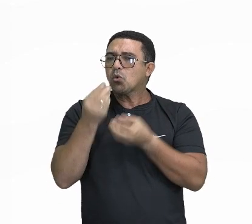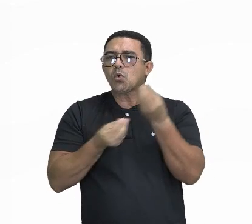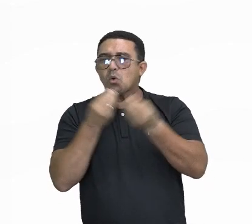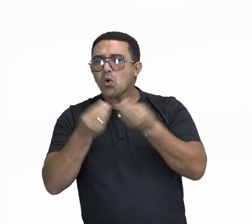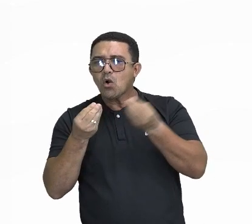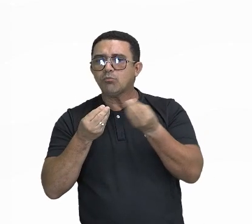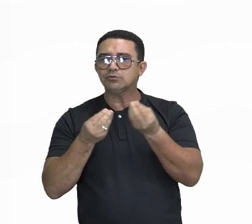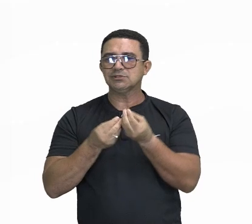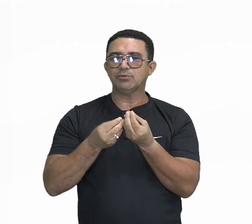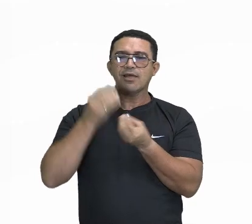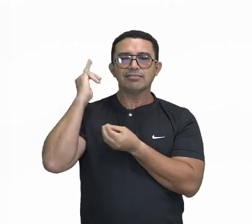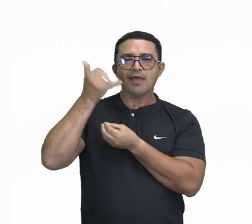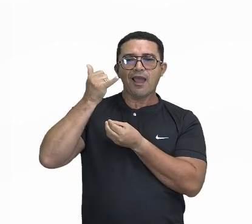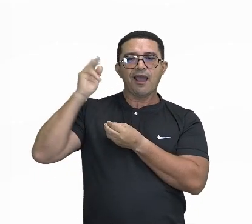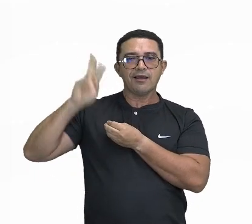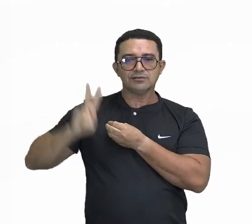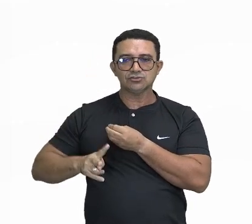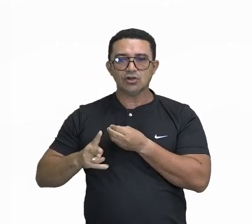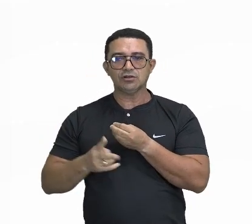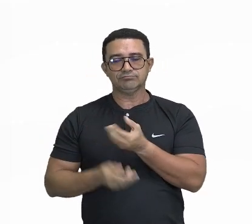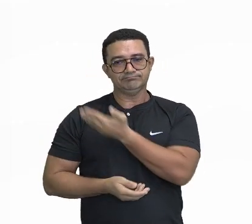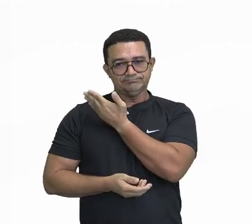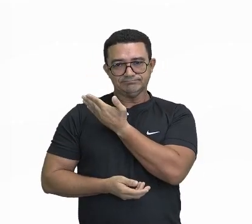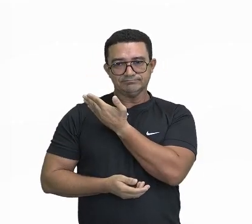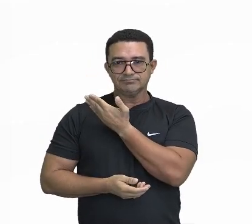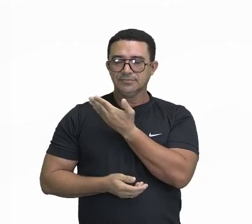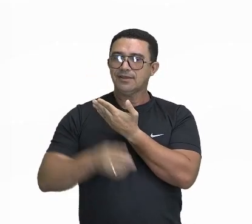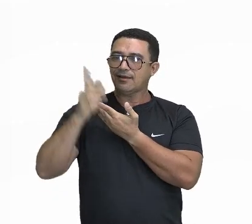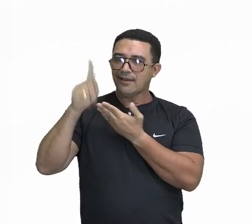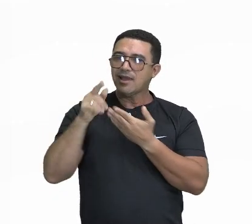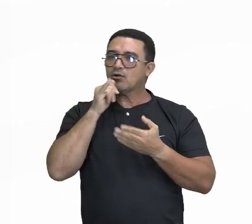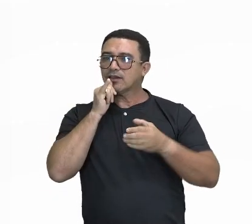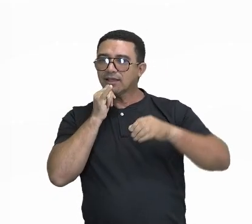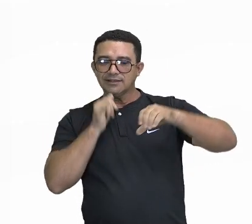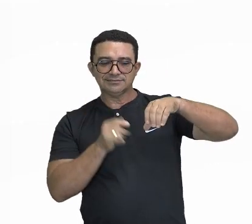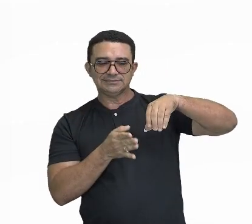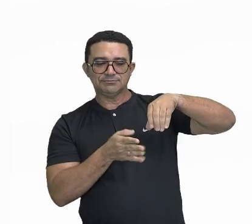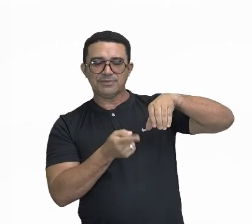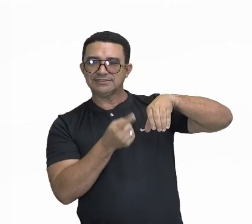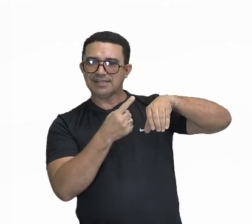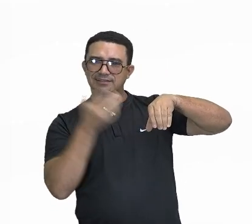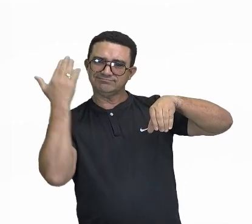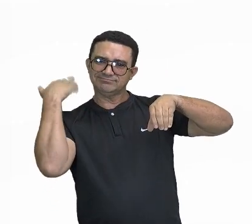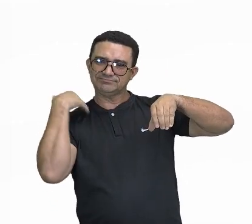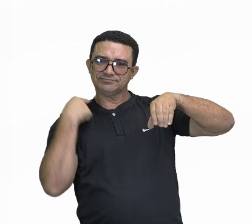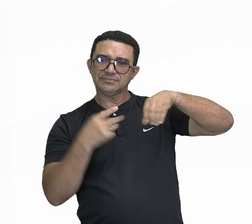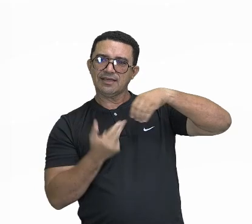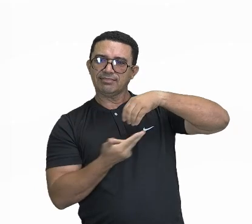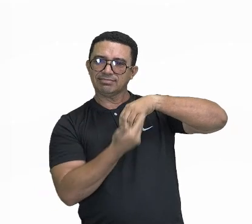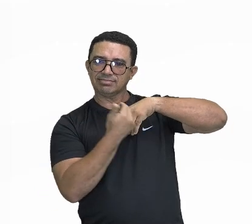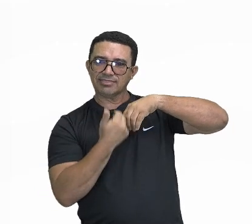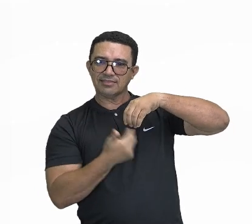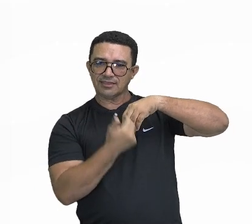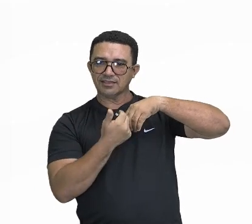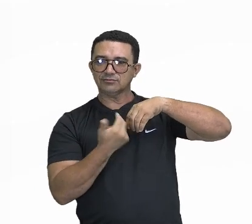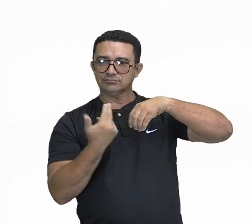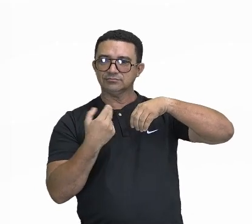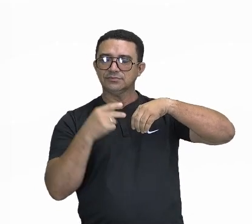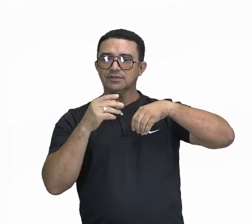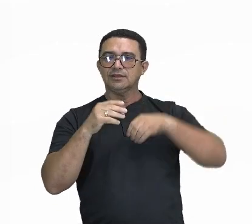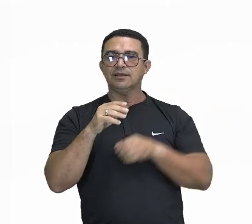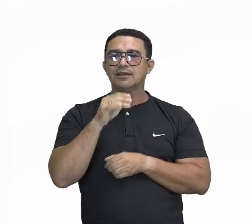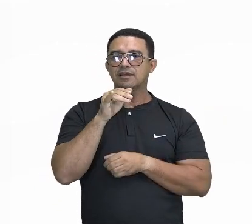contar a história. Aí nós temos uma imagem de uma arte rupestre, que foi pintada na Serra